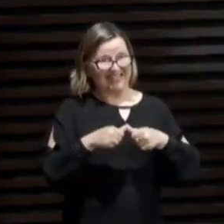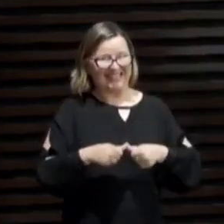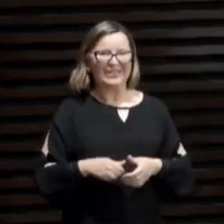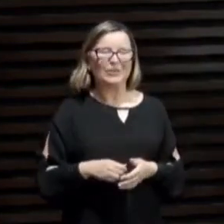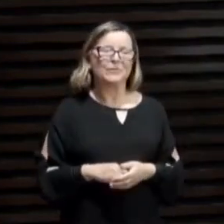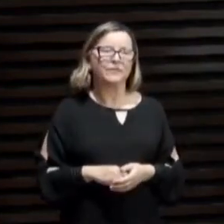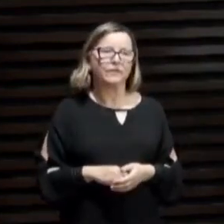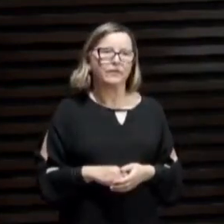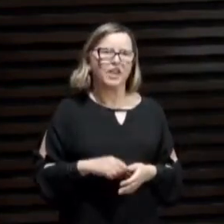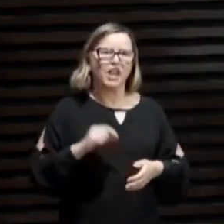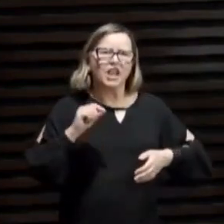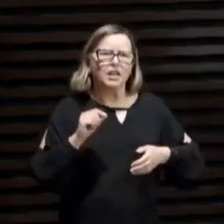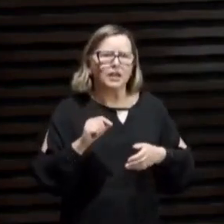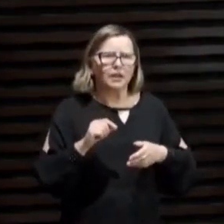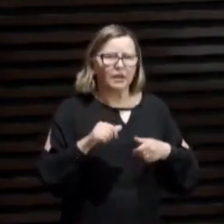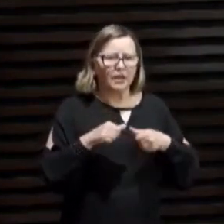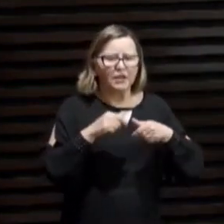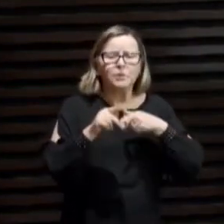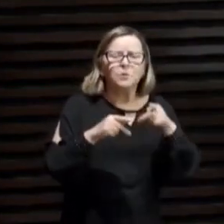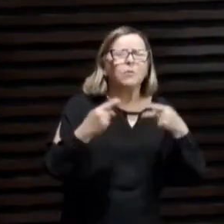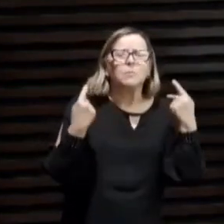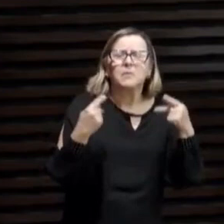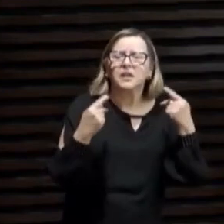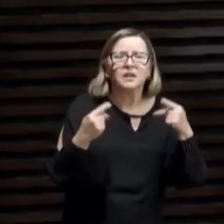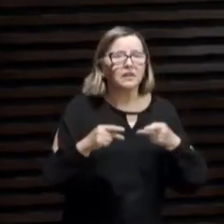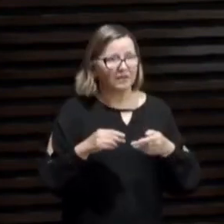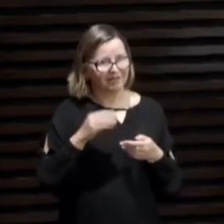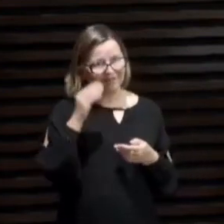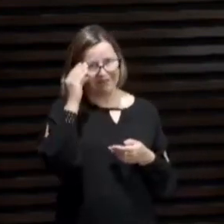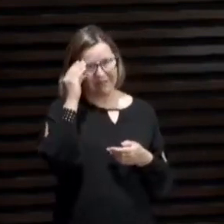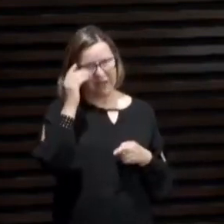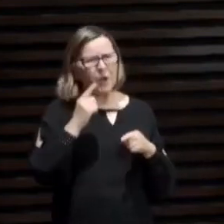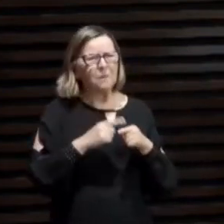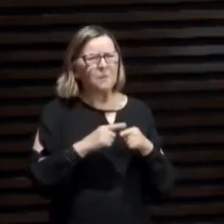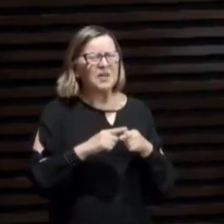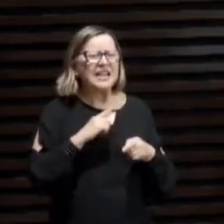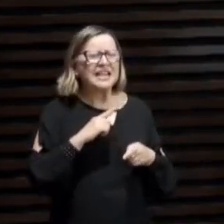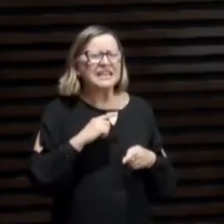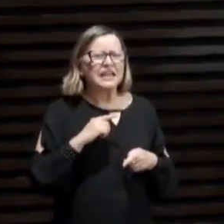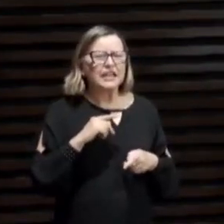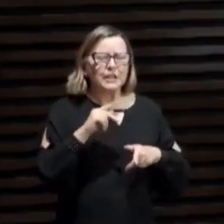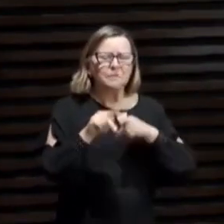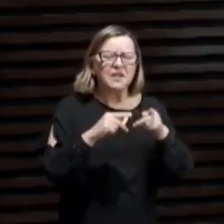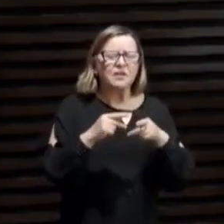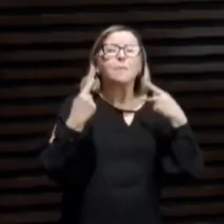Quem são esse povo que está pregando aí? Por que tem gente pregando